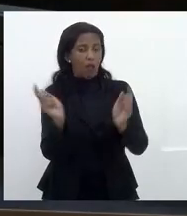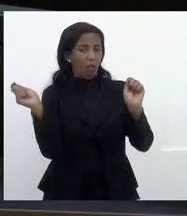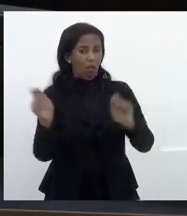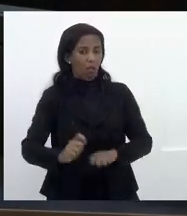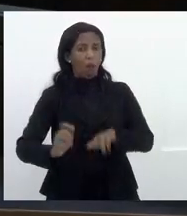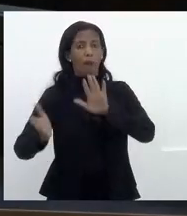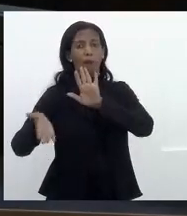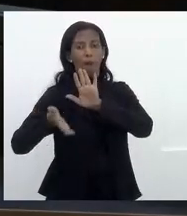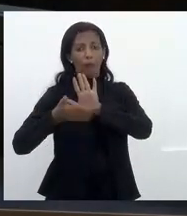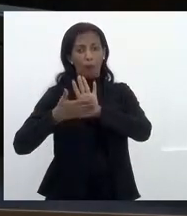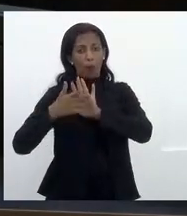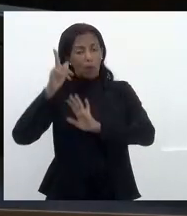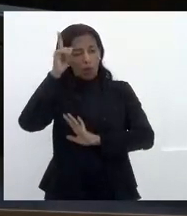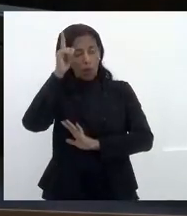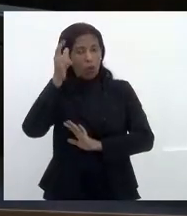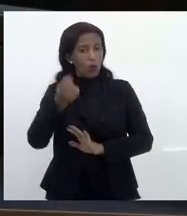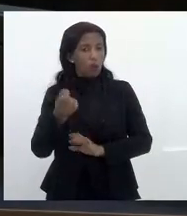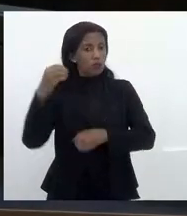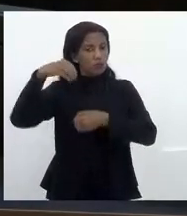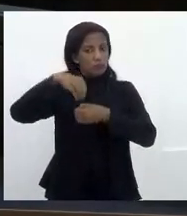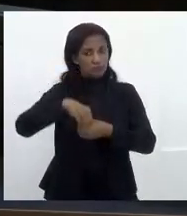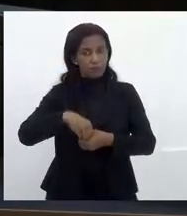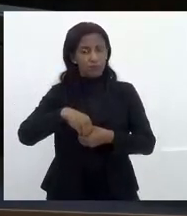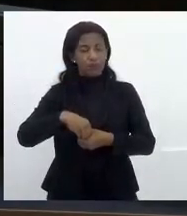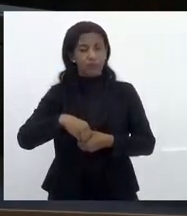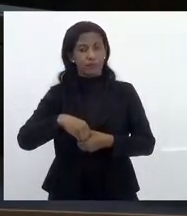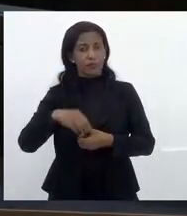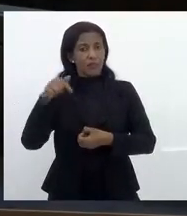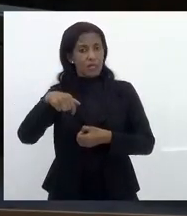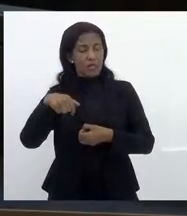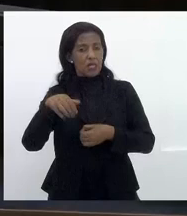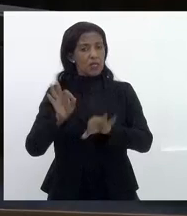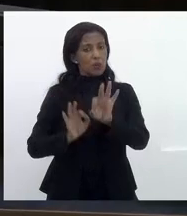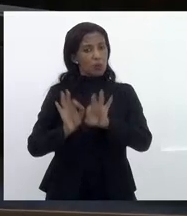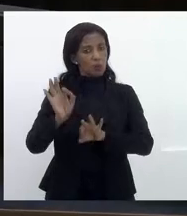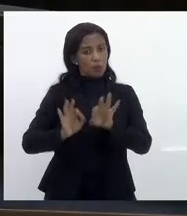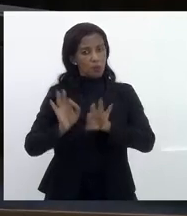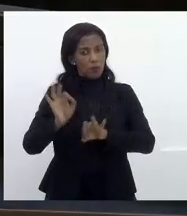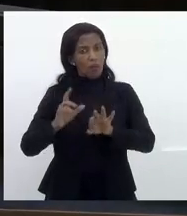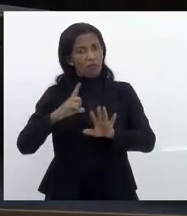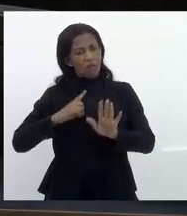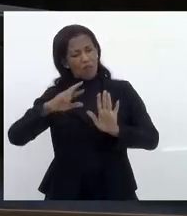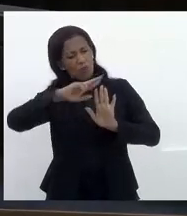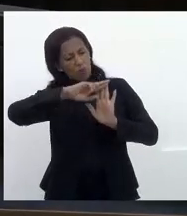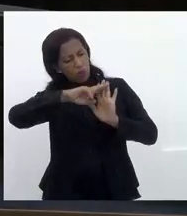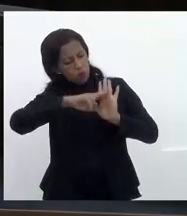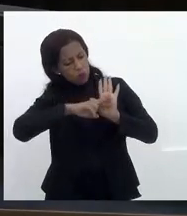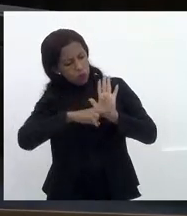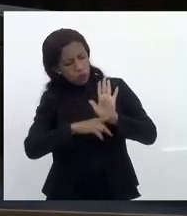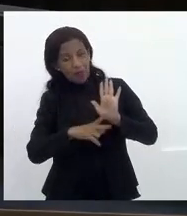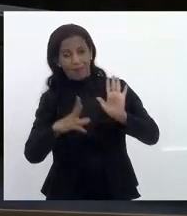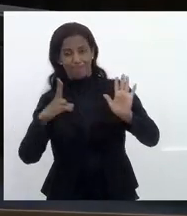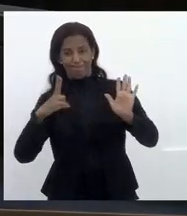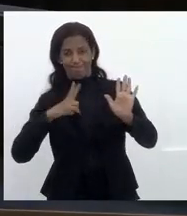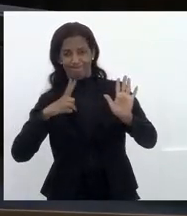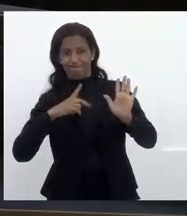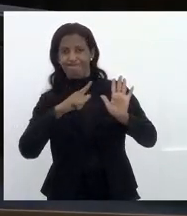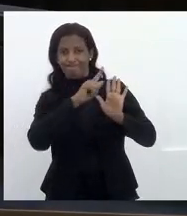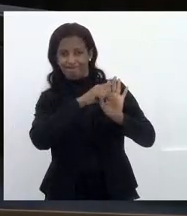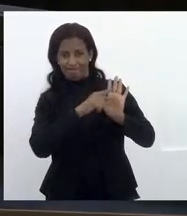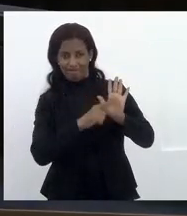propôs logicamente que dentro desse projeto tem algumas coisas algumas particularidades